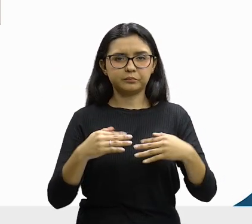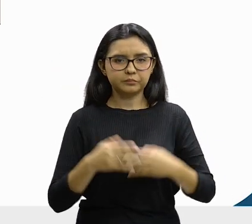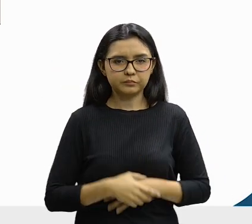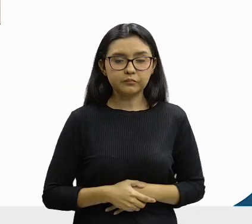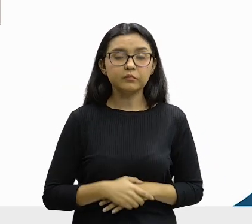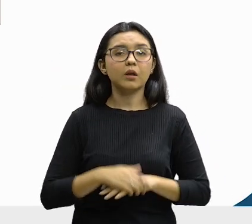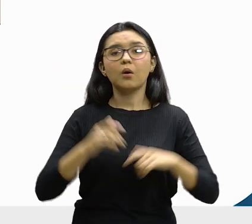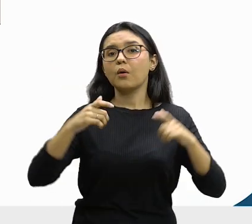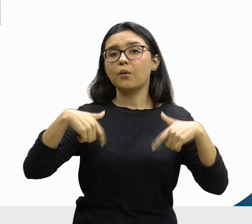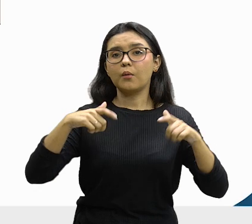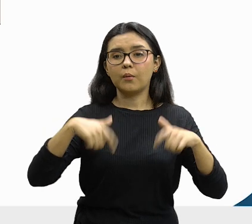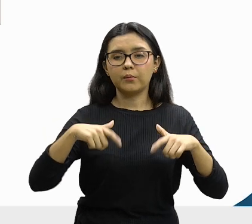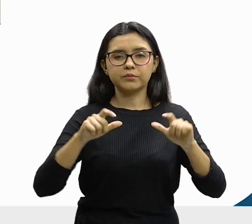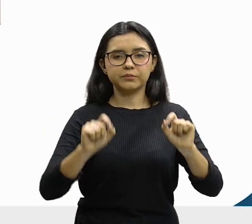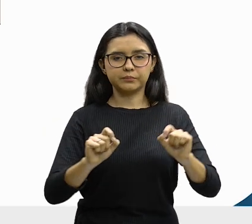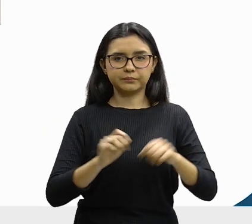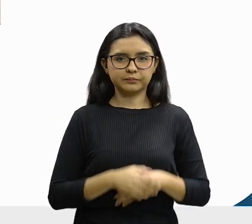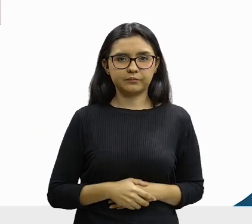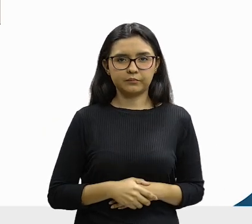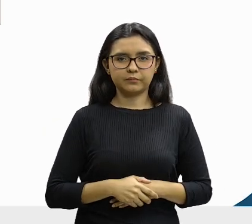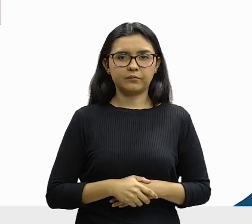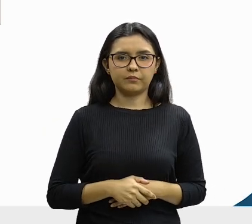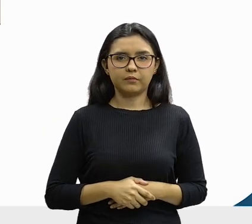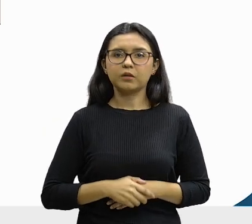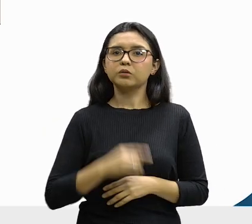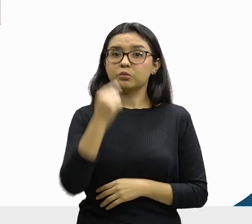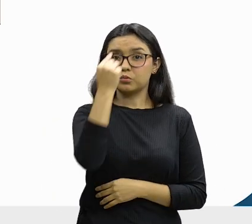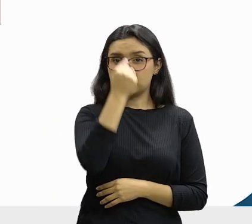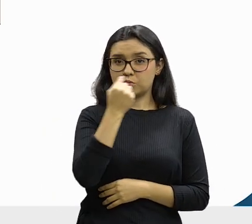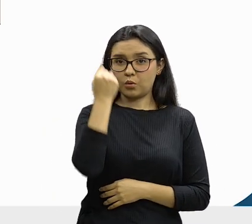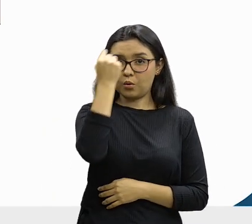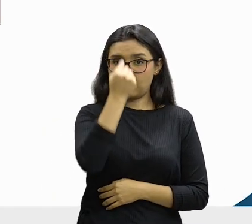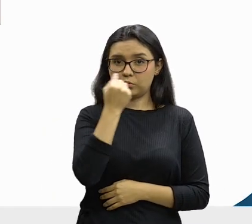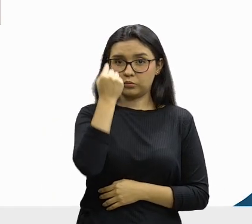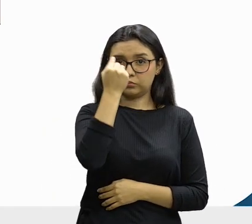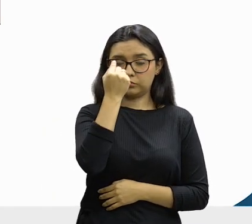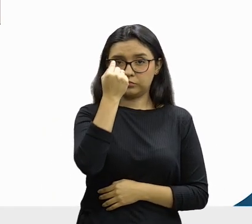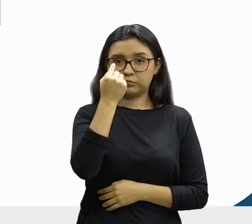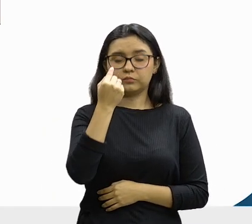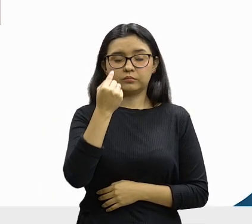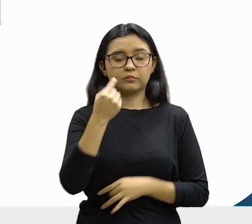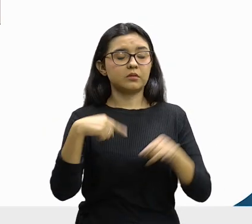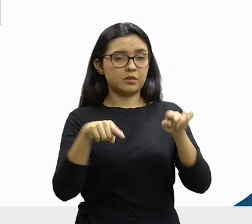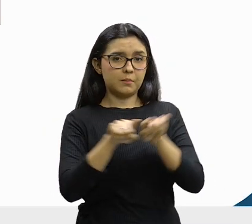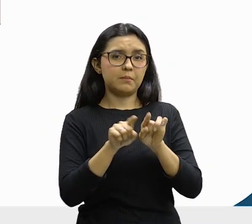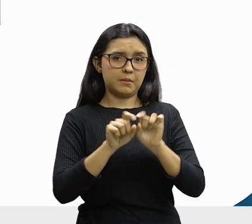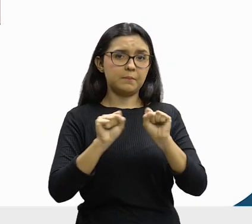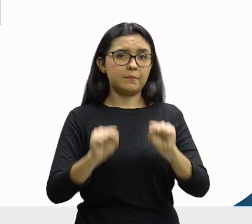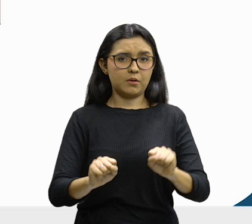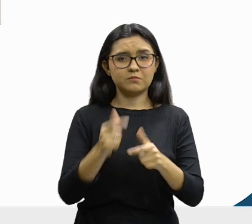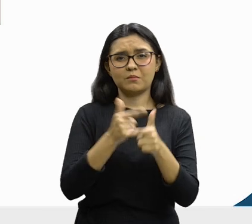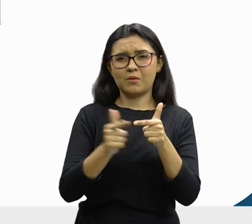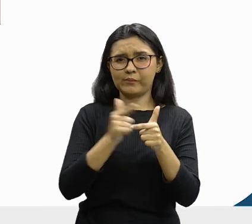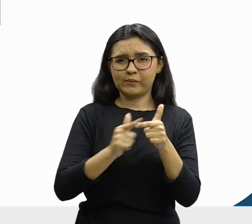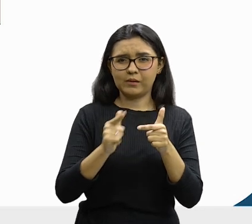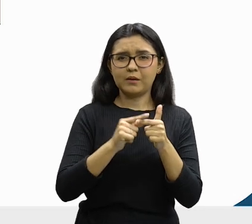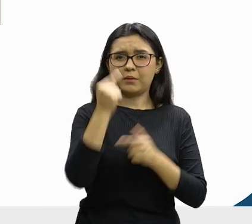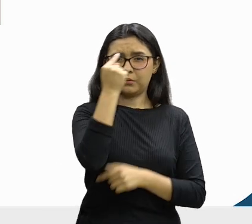estar presentes normalmente na região dos olhos. Às vezes pode ocorrer até um processo inflamatório que pode